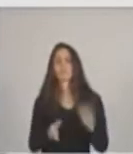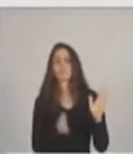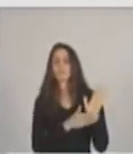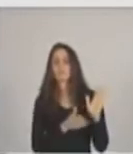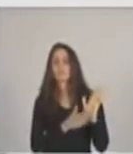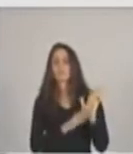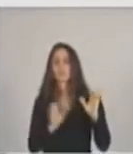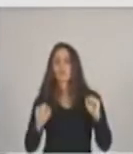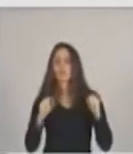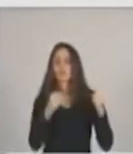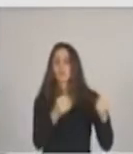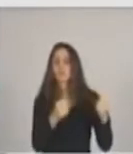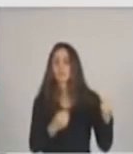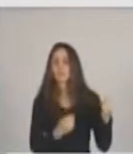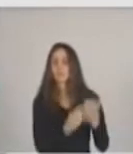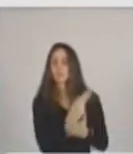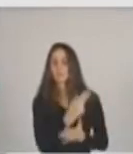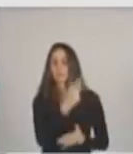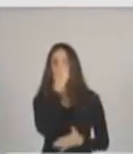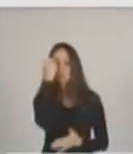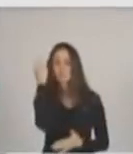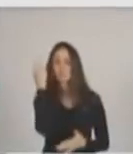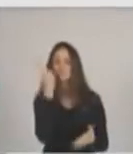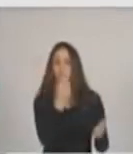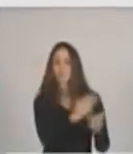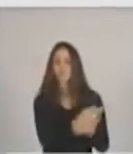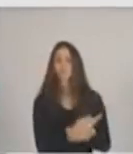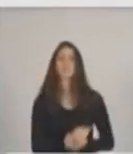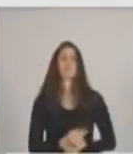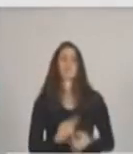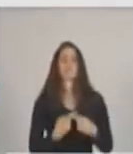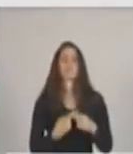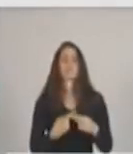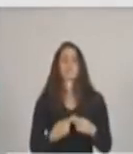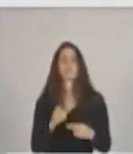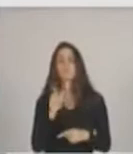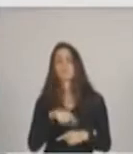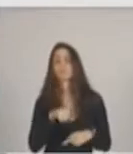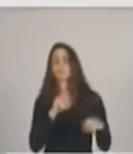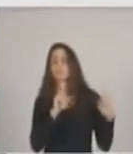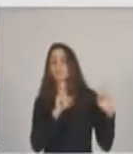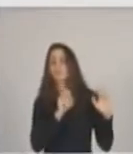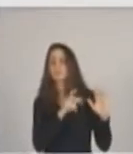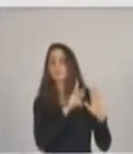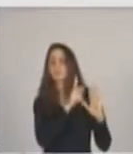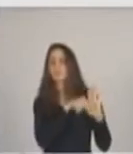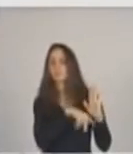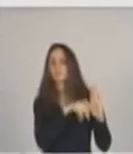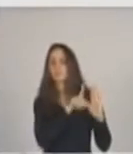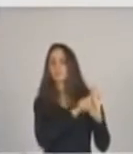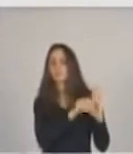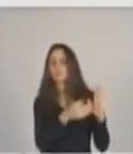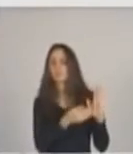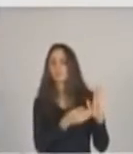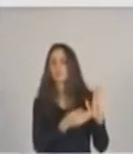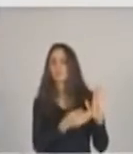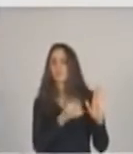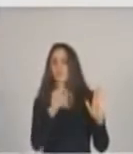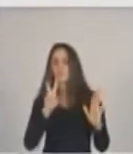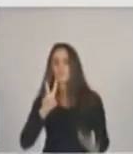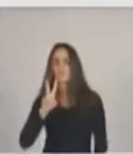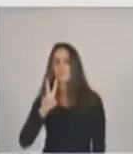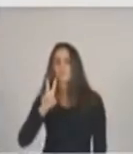defesa do consumidor. E aí, do meu entender, mais uma matéria que foi vetada